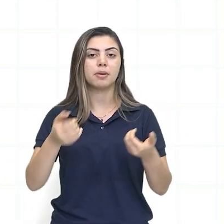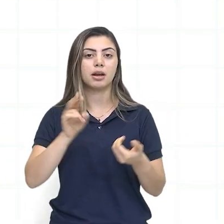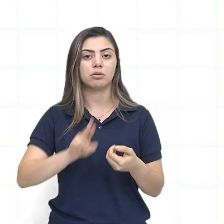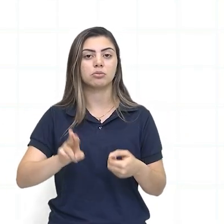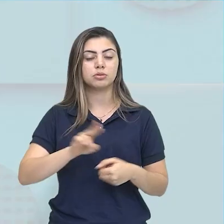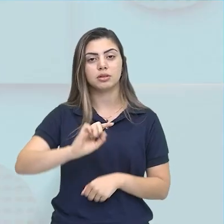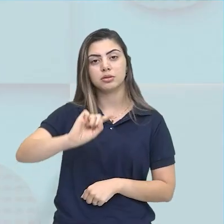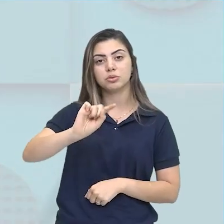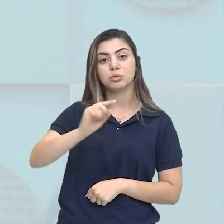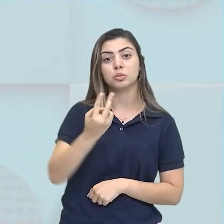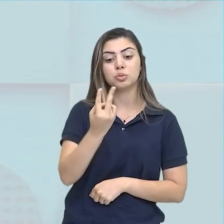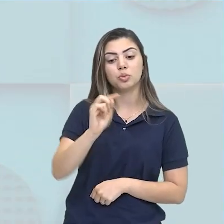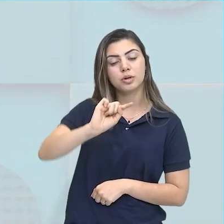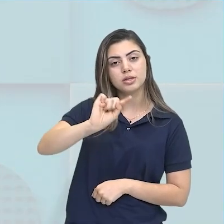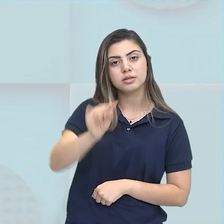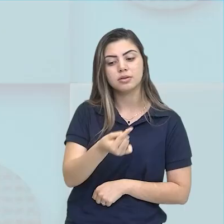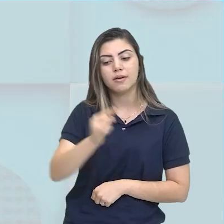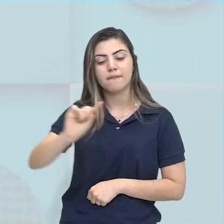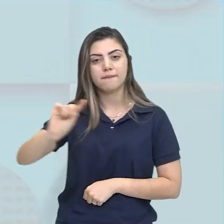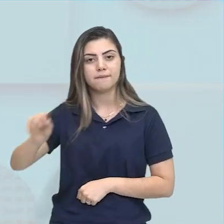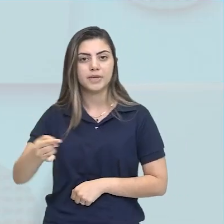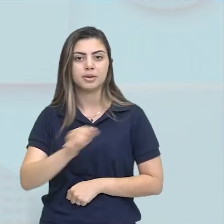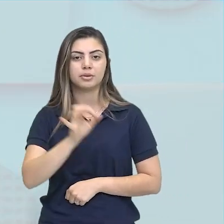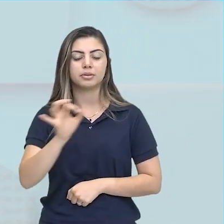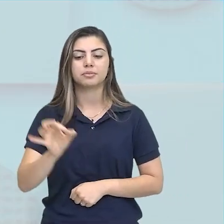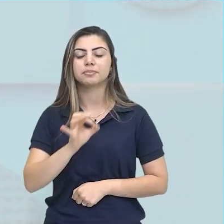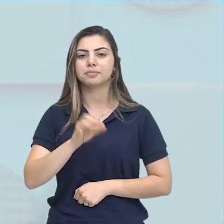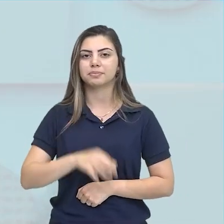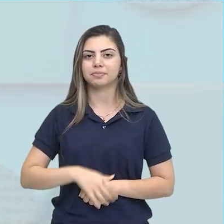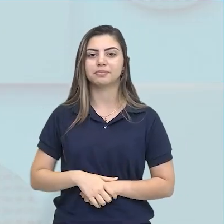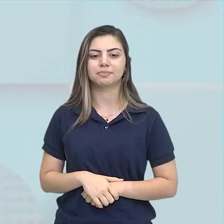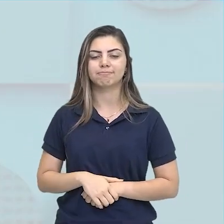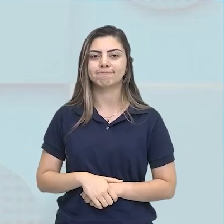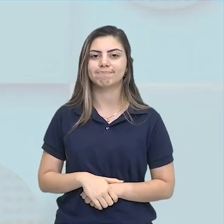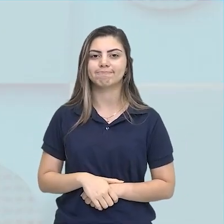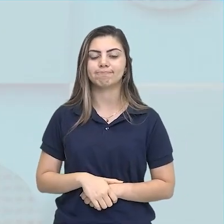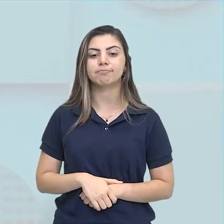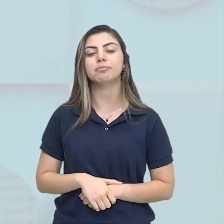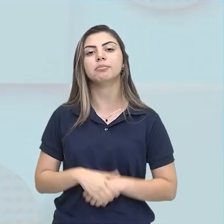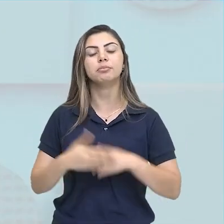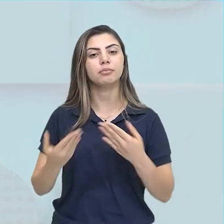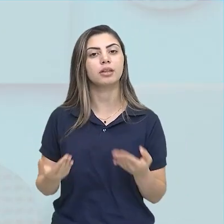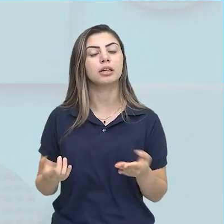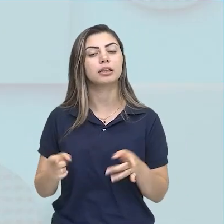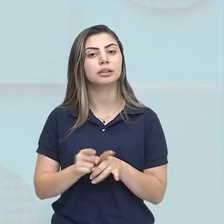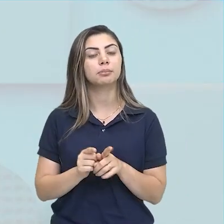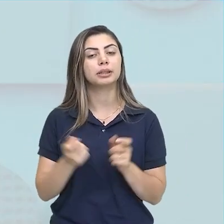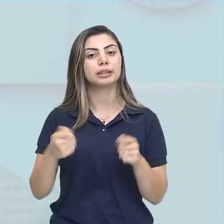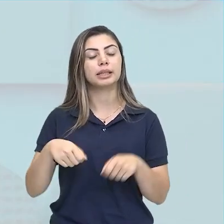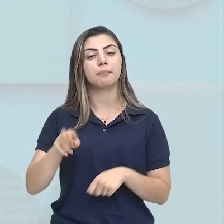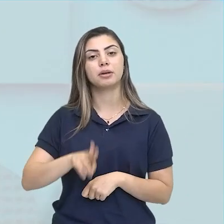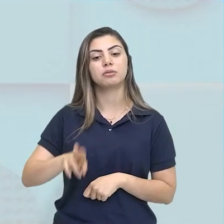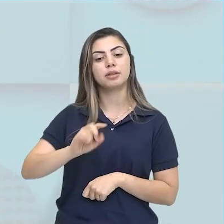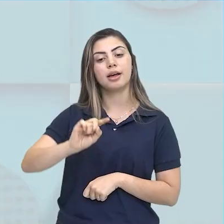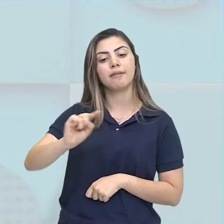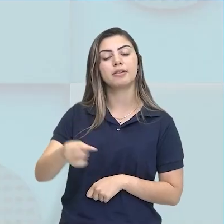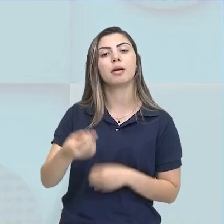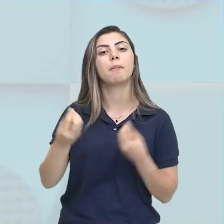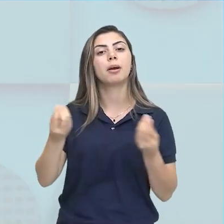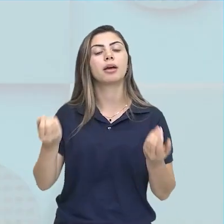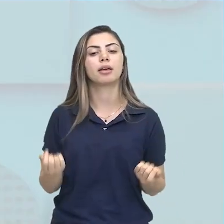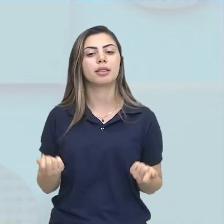vírgulas. Aliás, 2 vírgulas, certo? Muito bem. Eu também utilizo a vírgula para separar